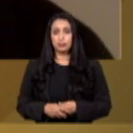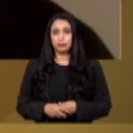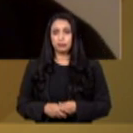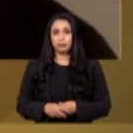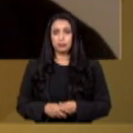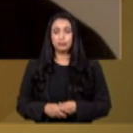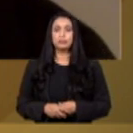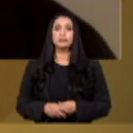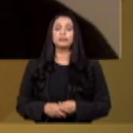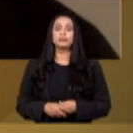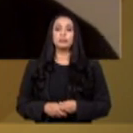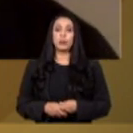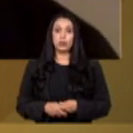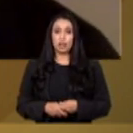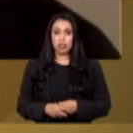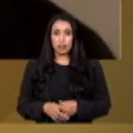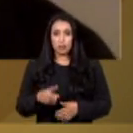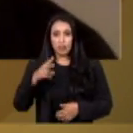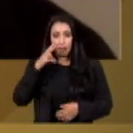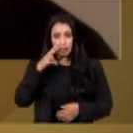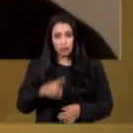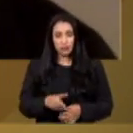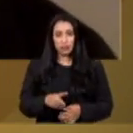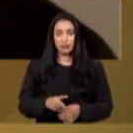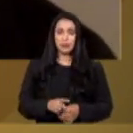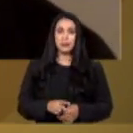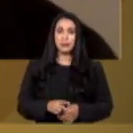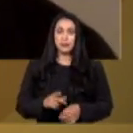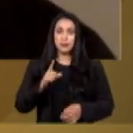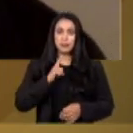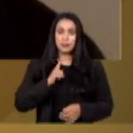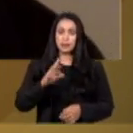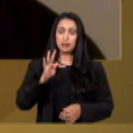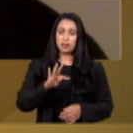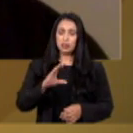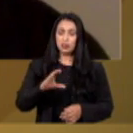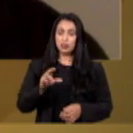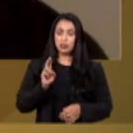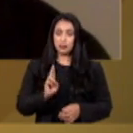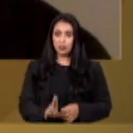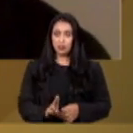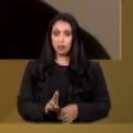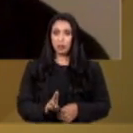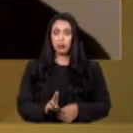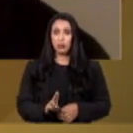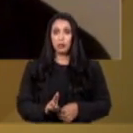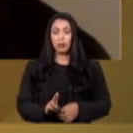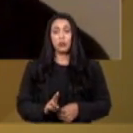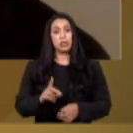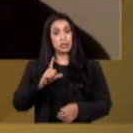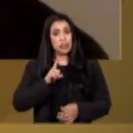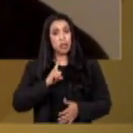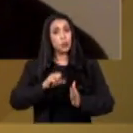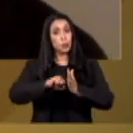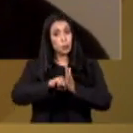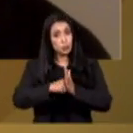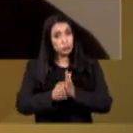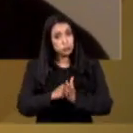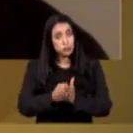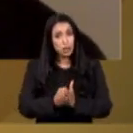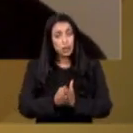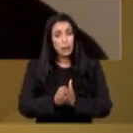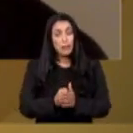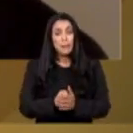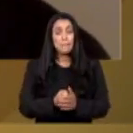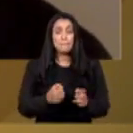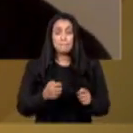caso concreto aumentando se entenda o tecido tem que efetivamente poder desbloquear de calcular de